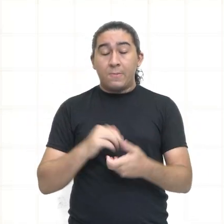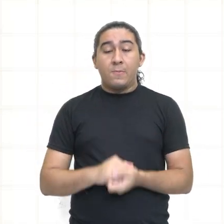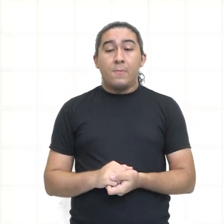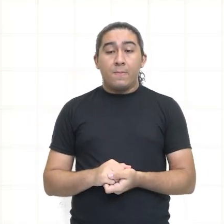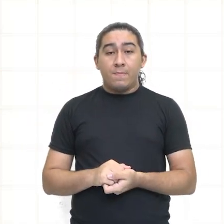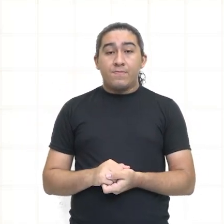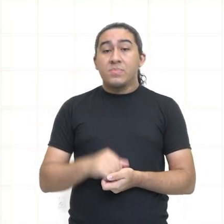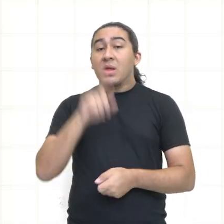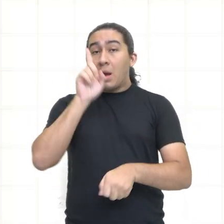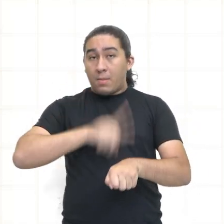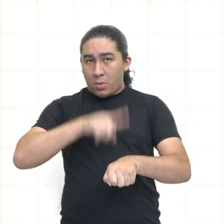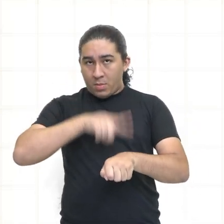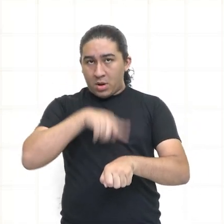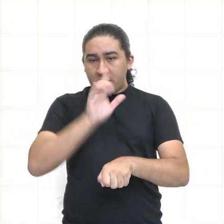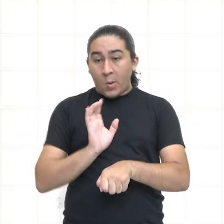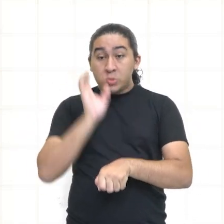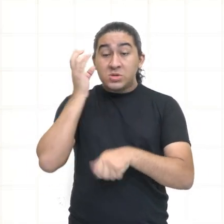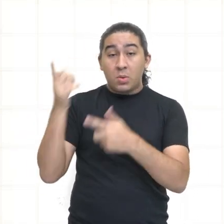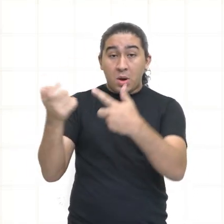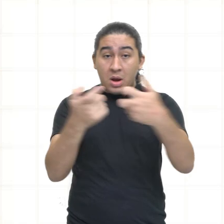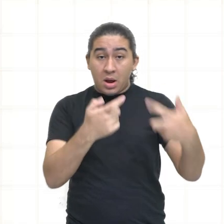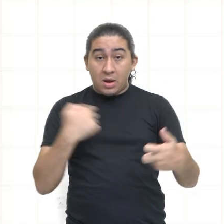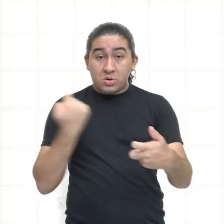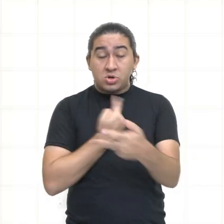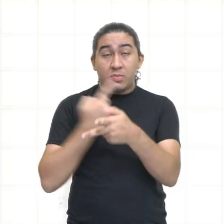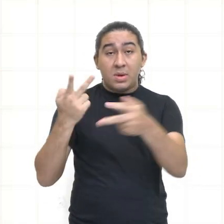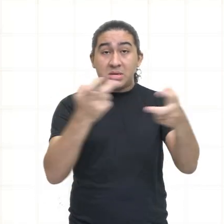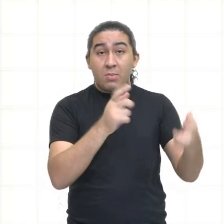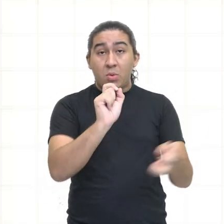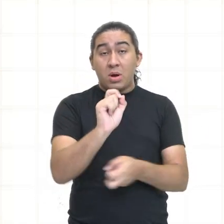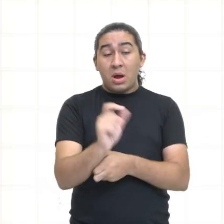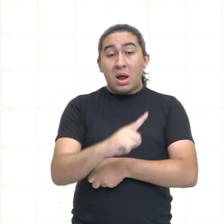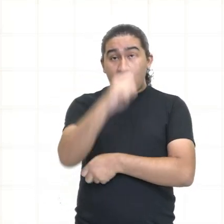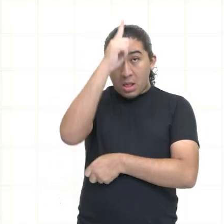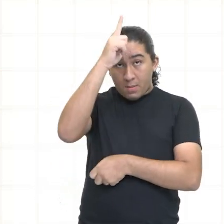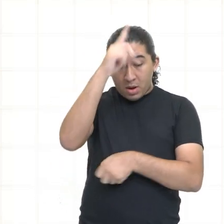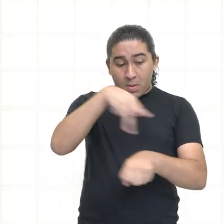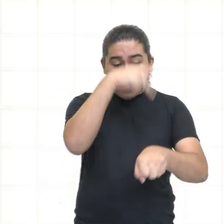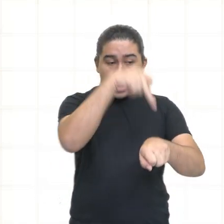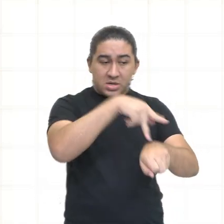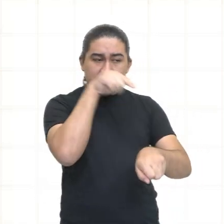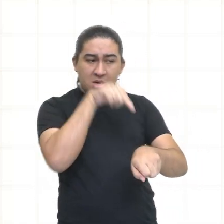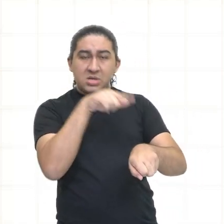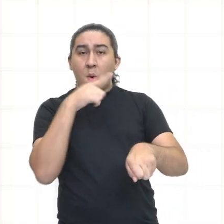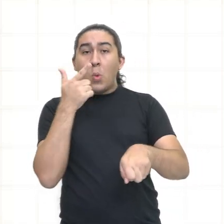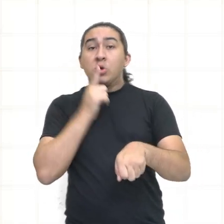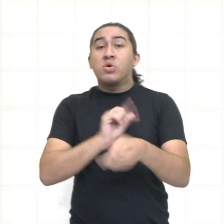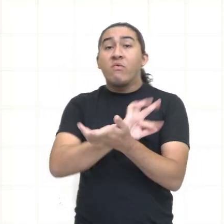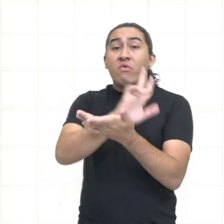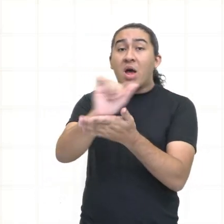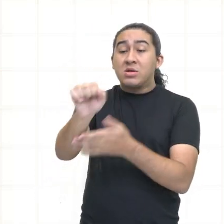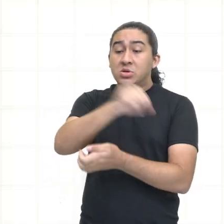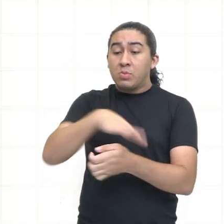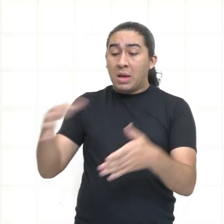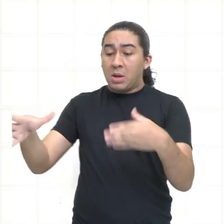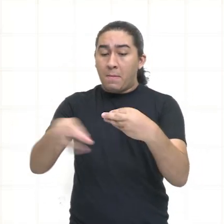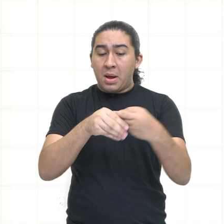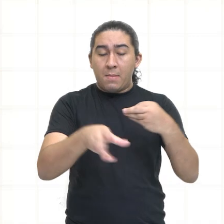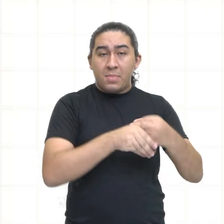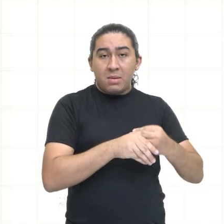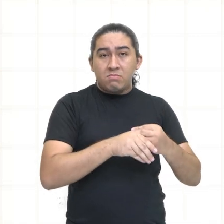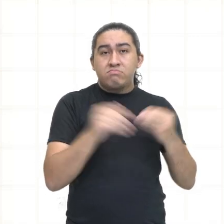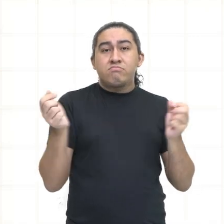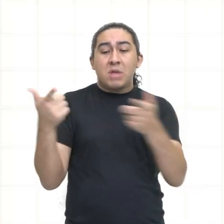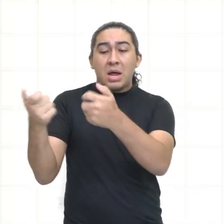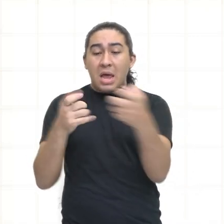que nós temos a guerra, observamos que a Alemanha ela conseguiu ali conquistar vários territórios. Então, quando